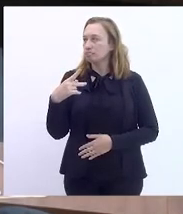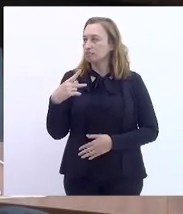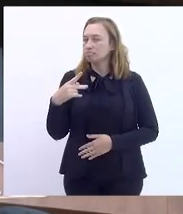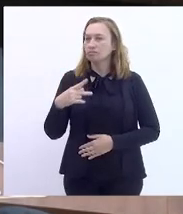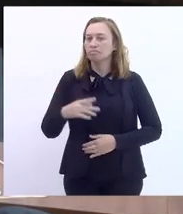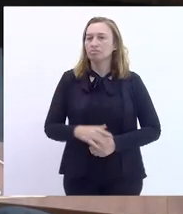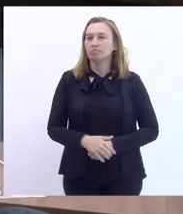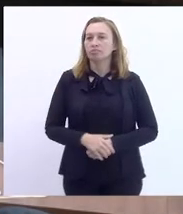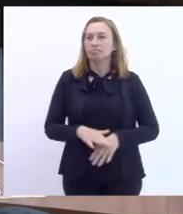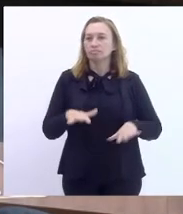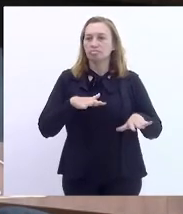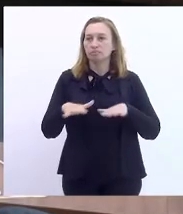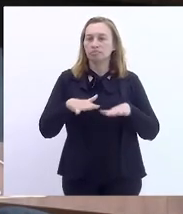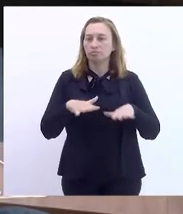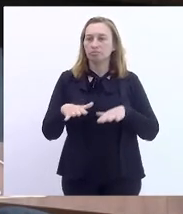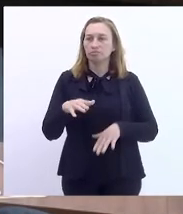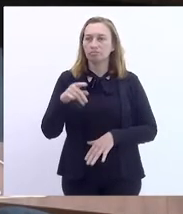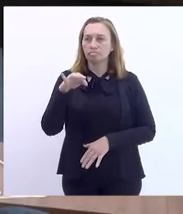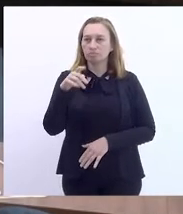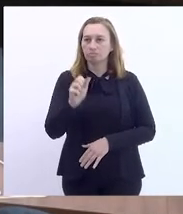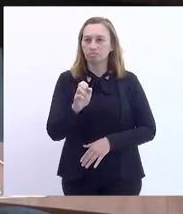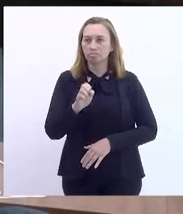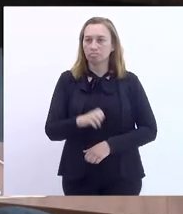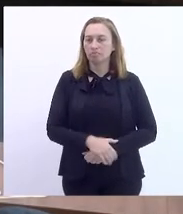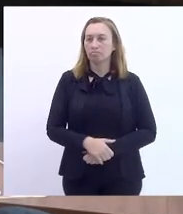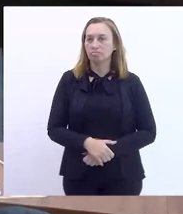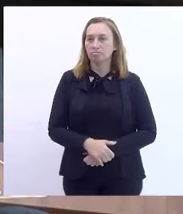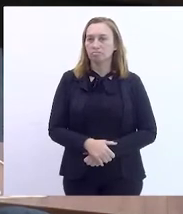violência do estado do movimento moleque